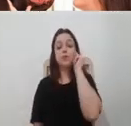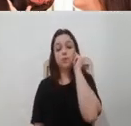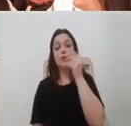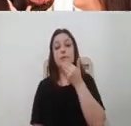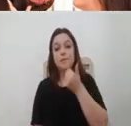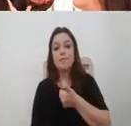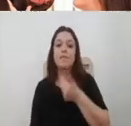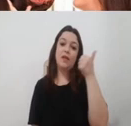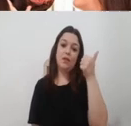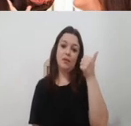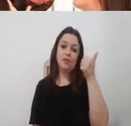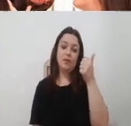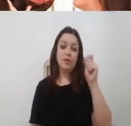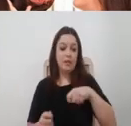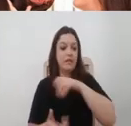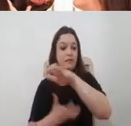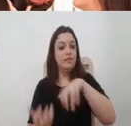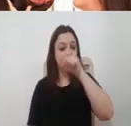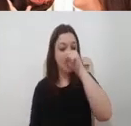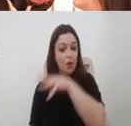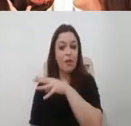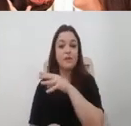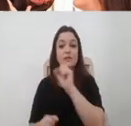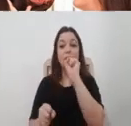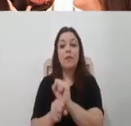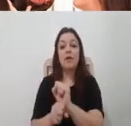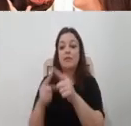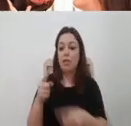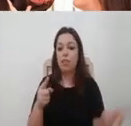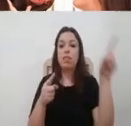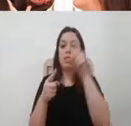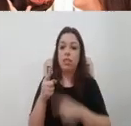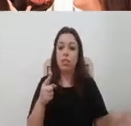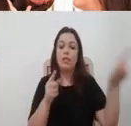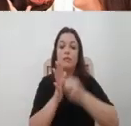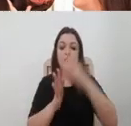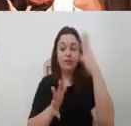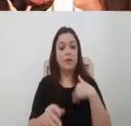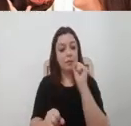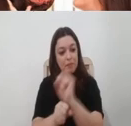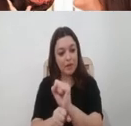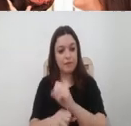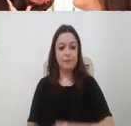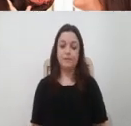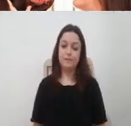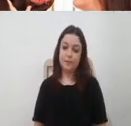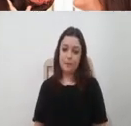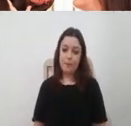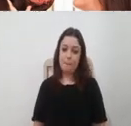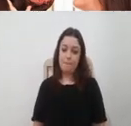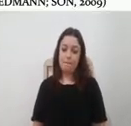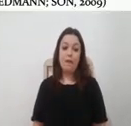prevenidos, né, que a quebra desse ciclo da violência também melhora a qualidade de vida dos médicos veterinários.